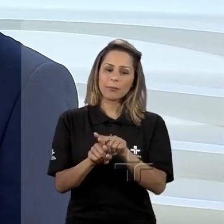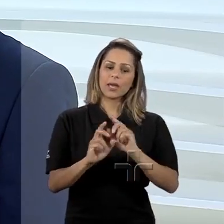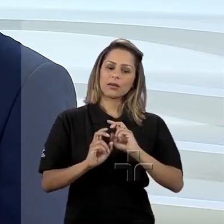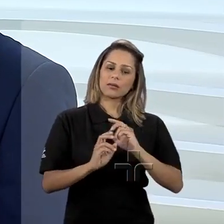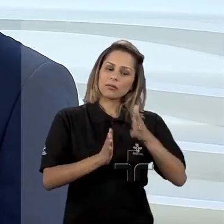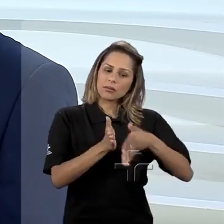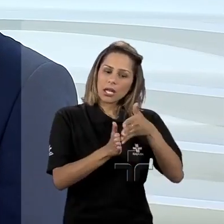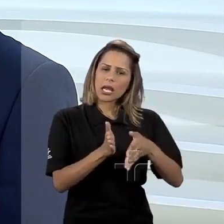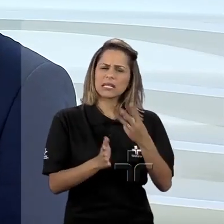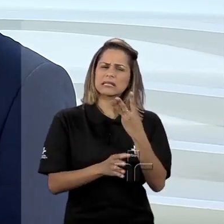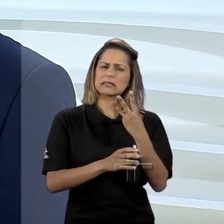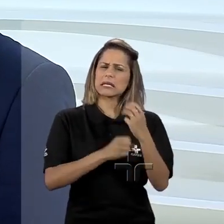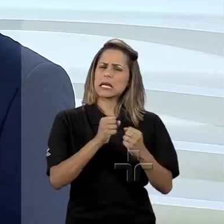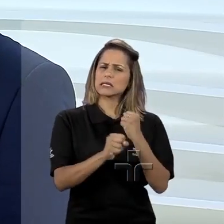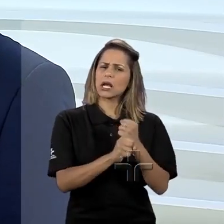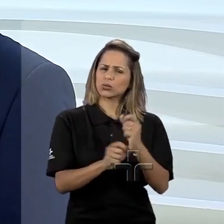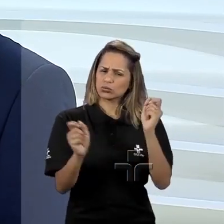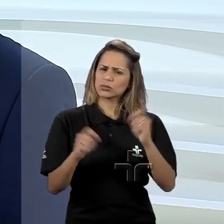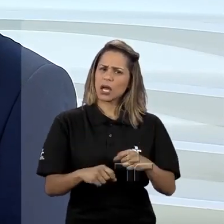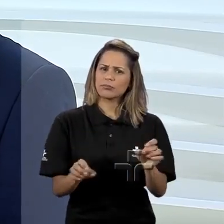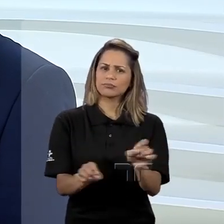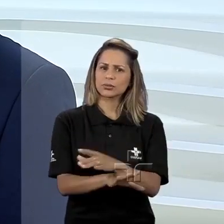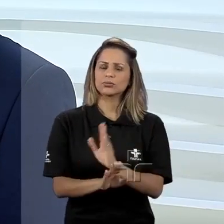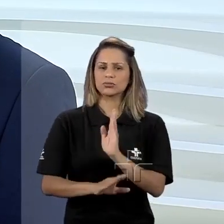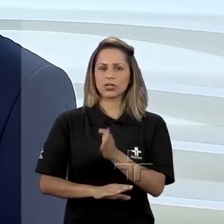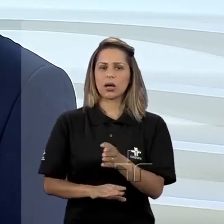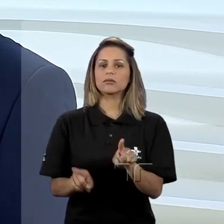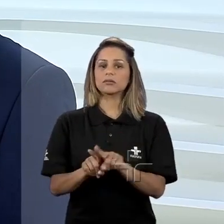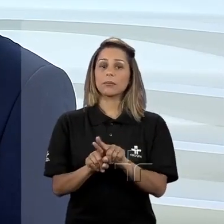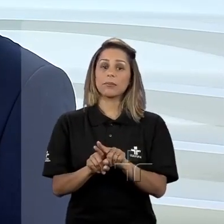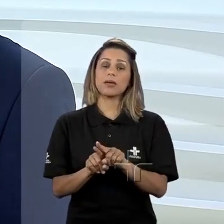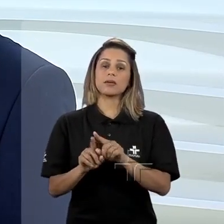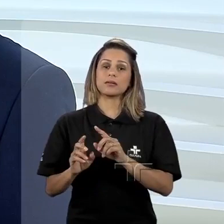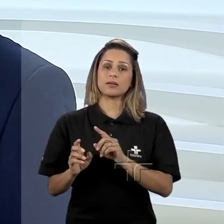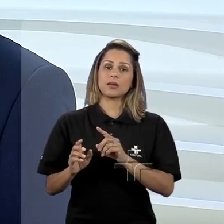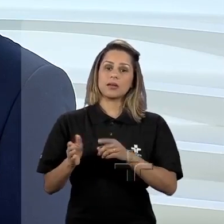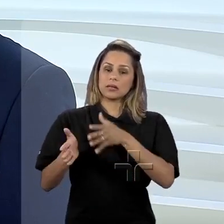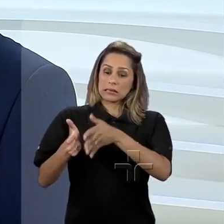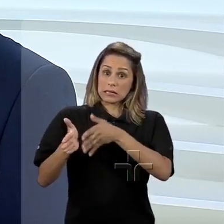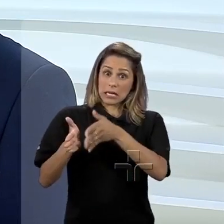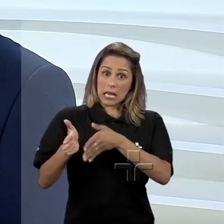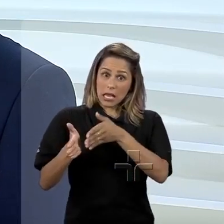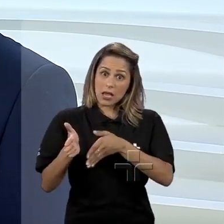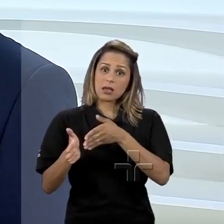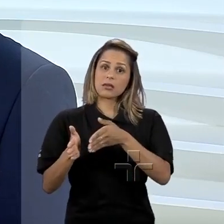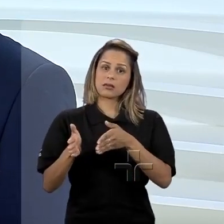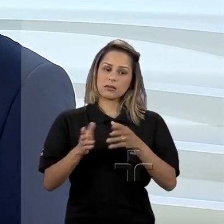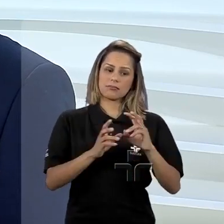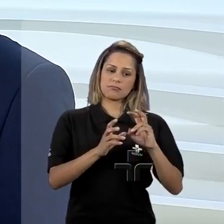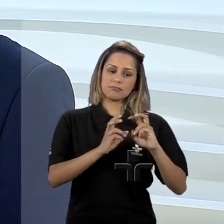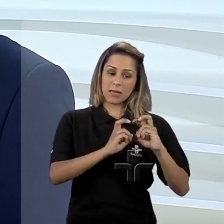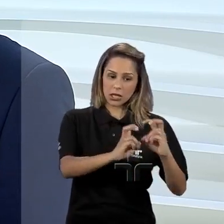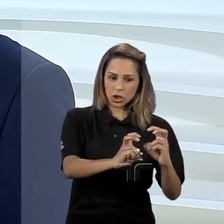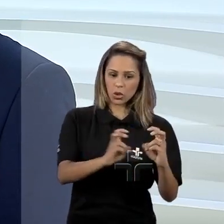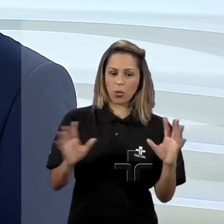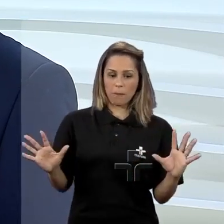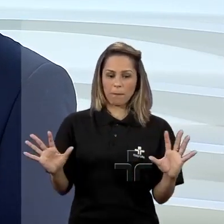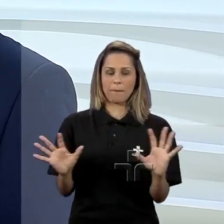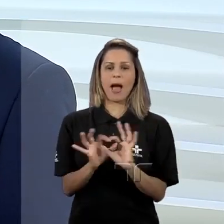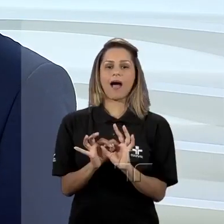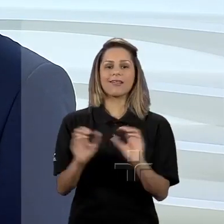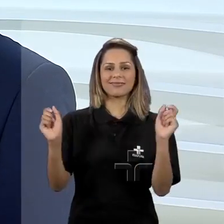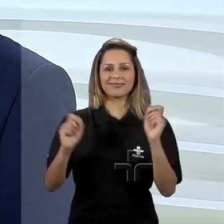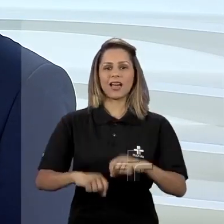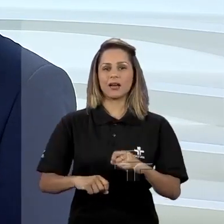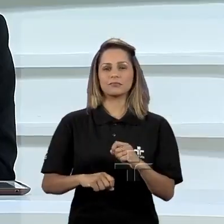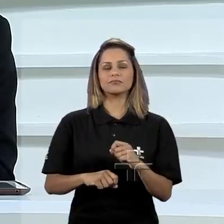do metrô. E, repito, modernizar e integrar as linhas da CPTM no mesmo padrão do metrô, seja nas estações, seja